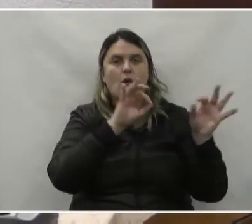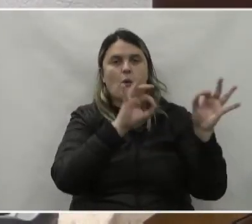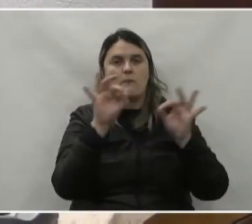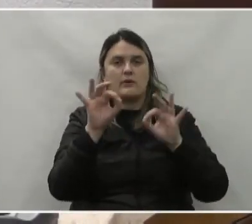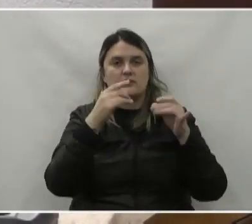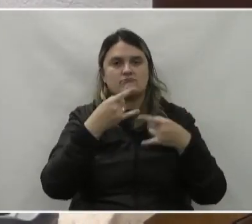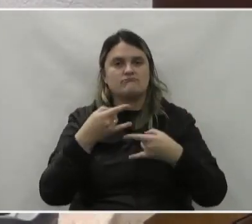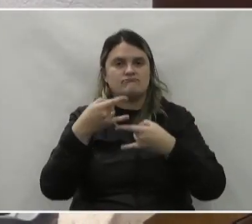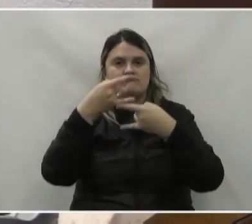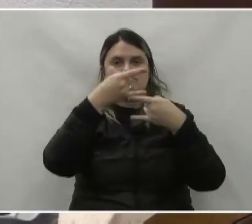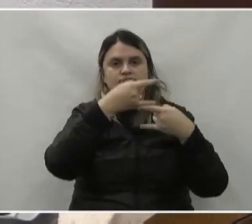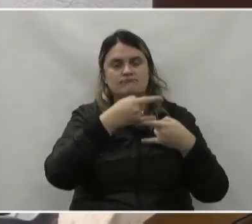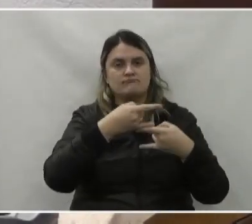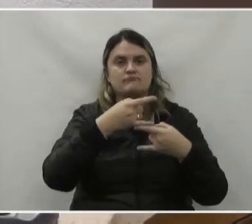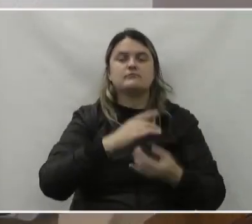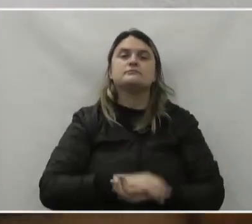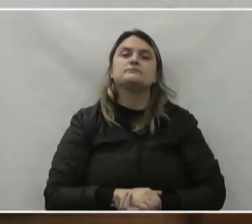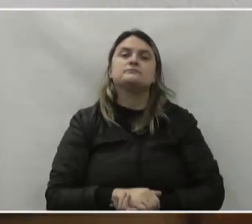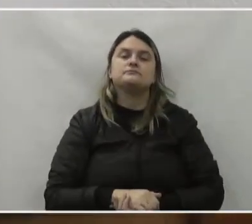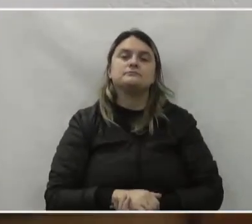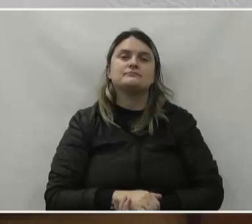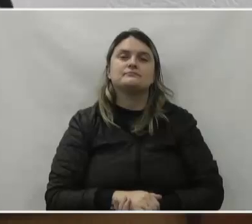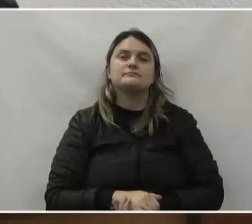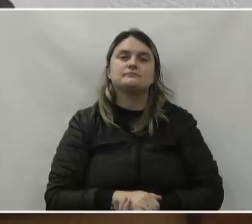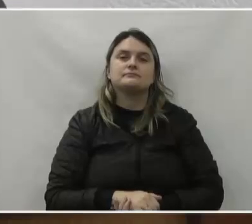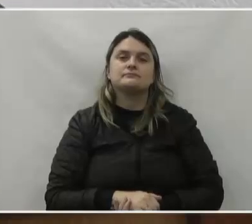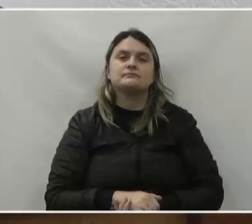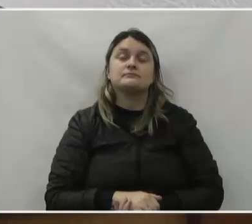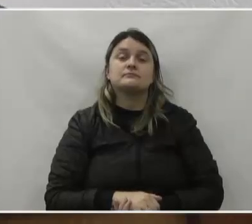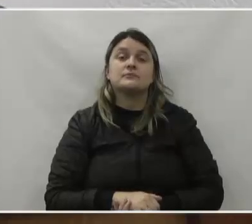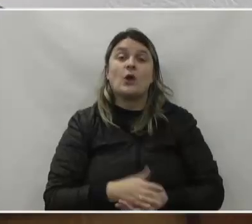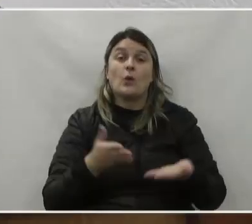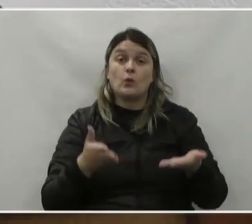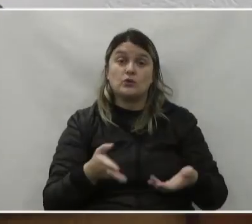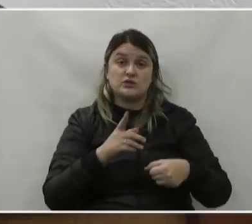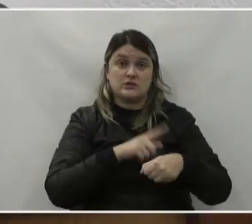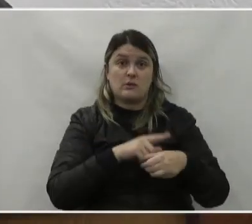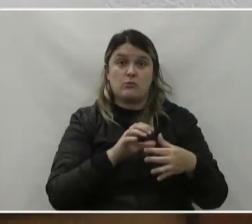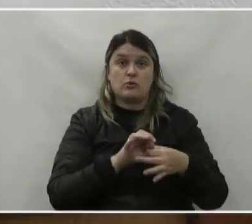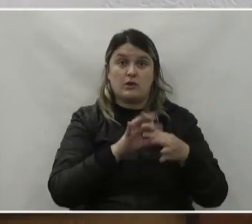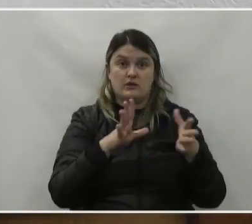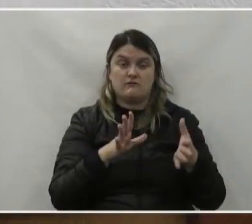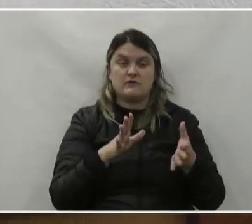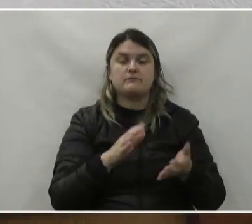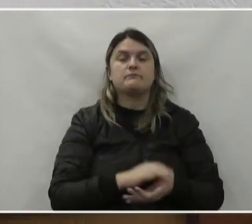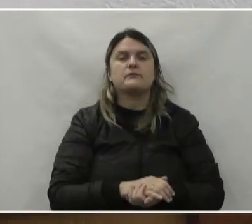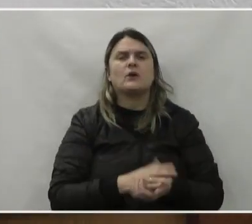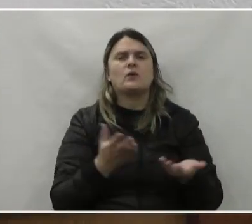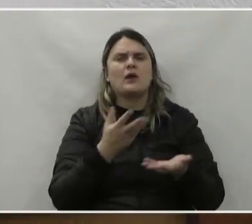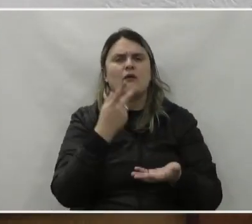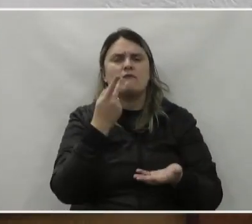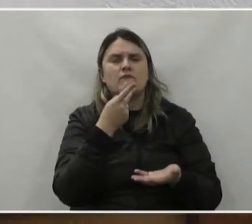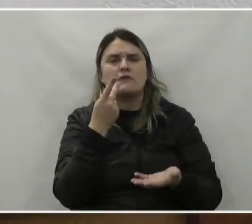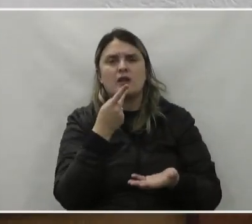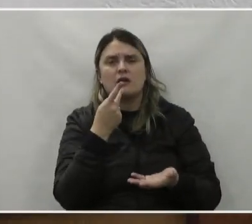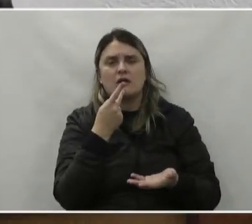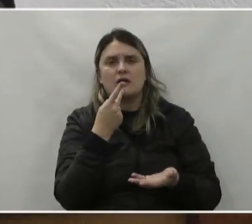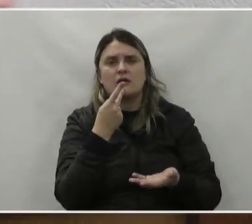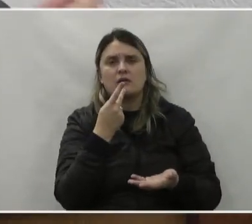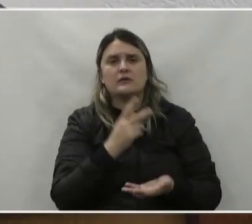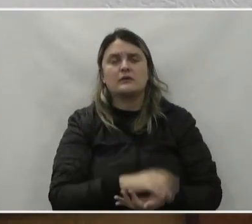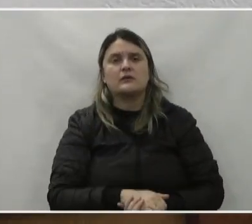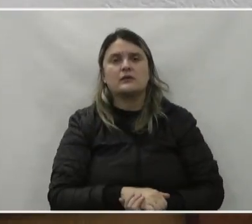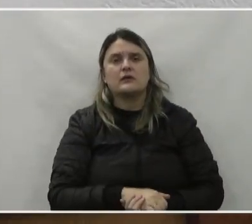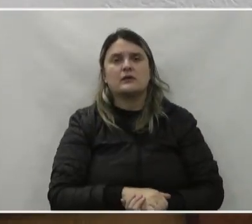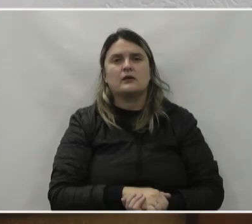sociais, quem se faz presente, meu boa noite. Na palavra livre, me reportar também a questão